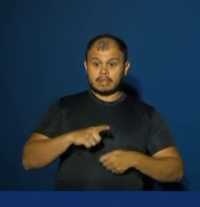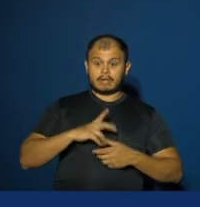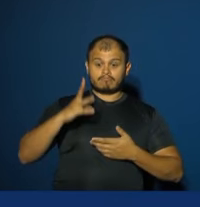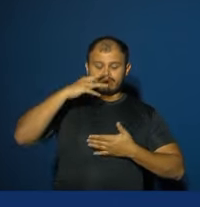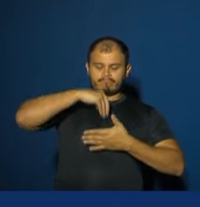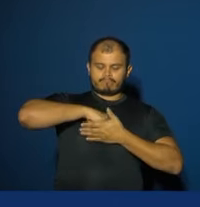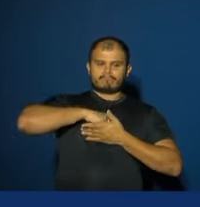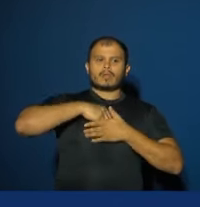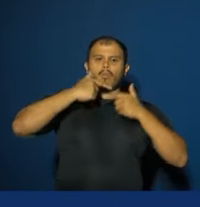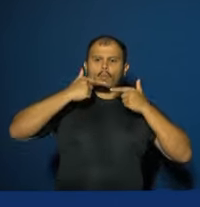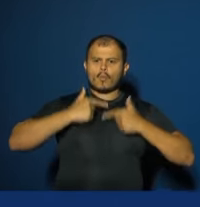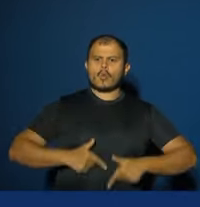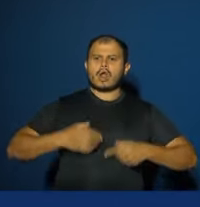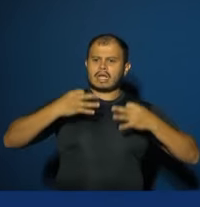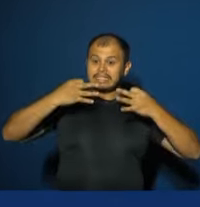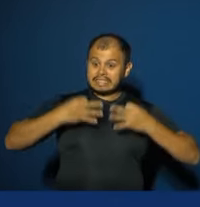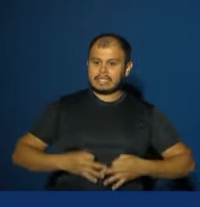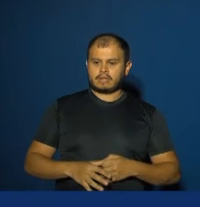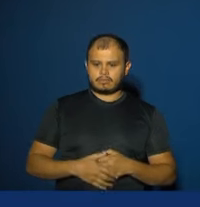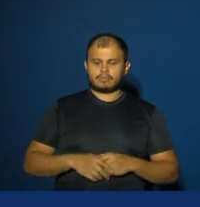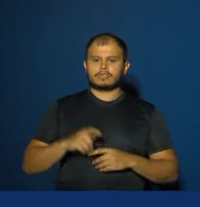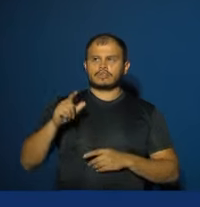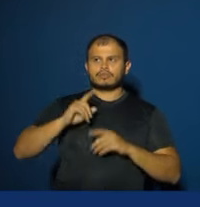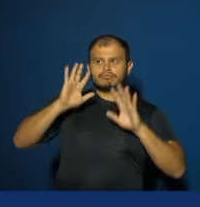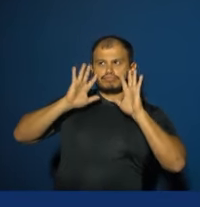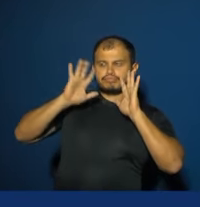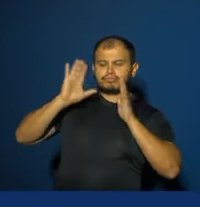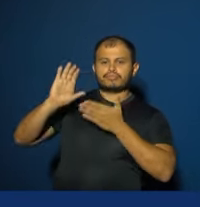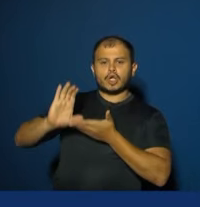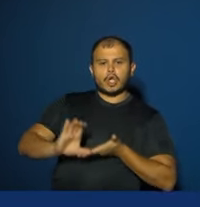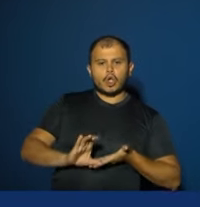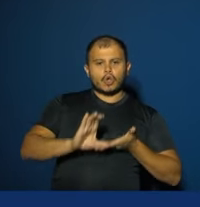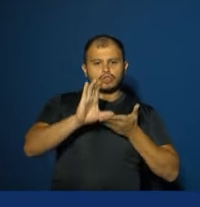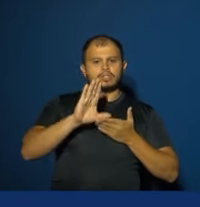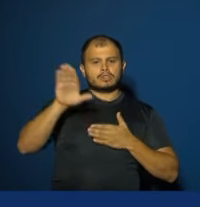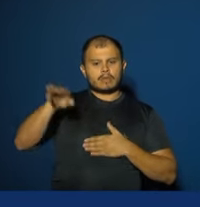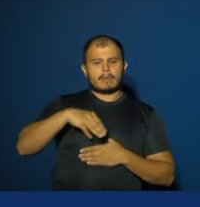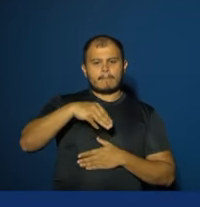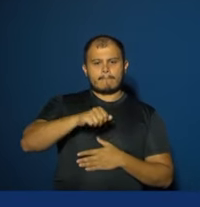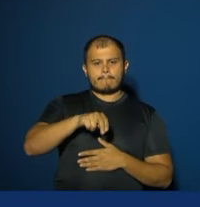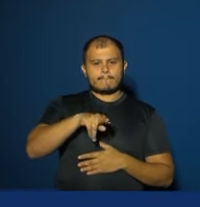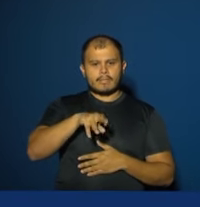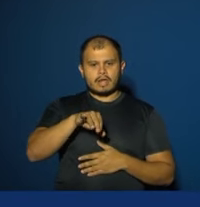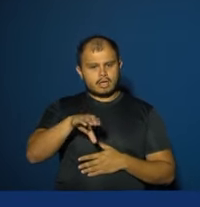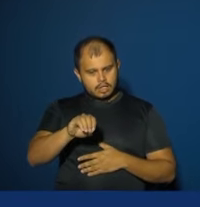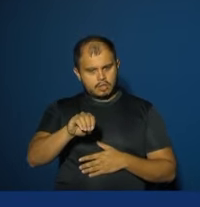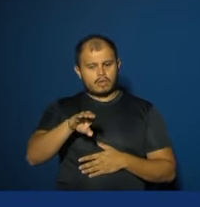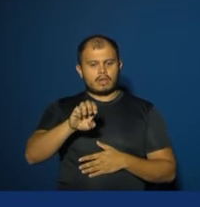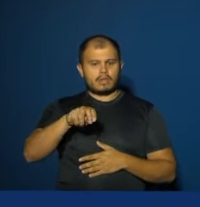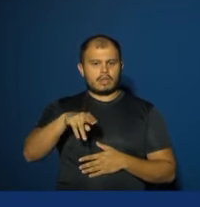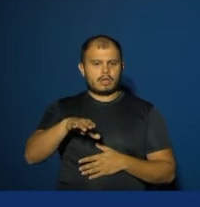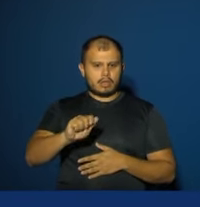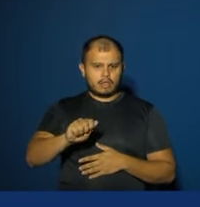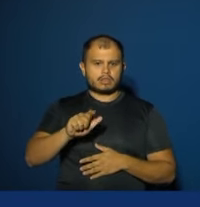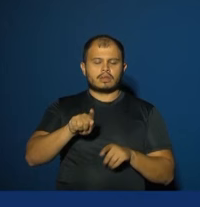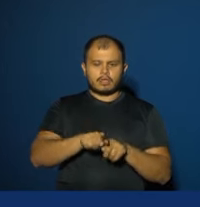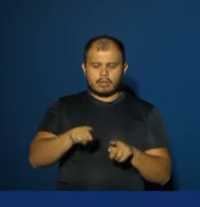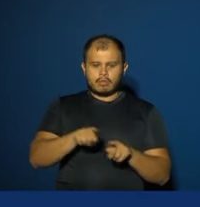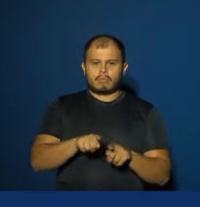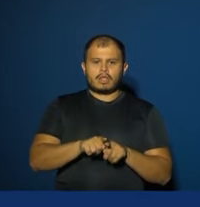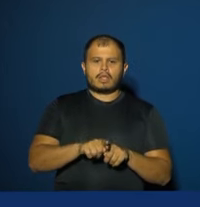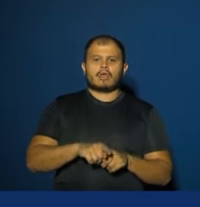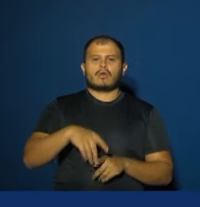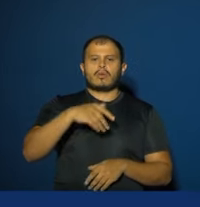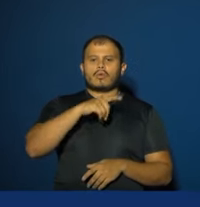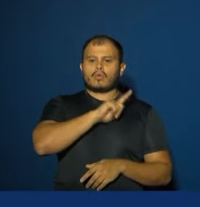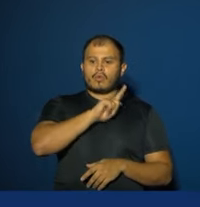integridade aí pensamos no conselho trouxemos Dr Mário engla fizemos o convite né a Carla Governador né na verdade